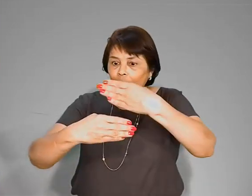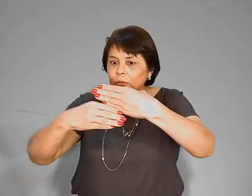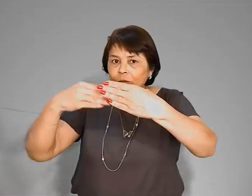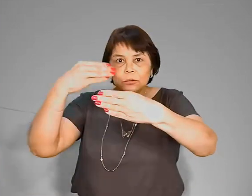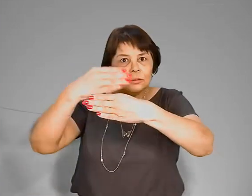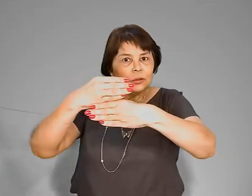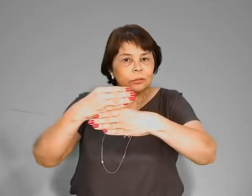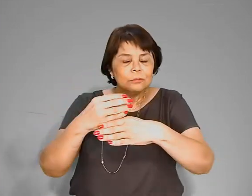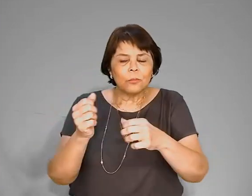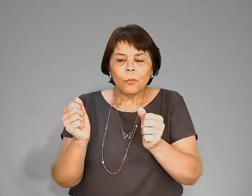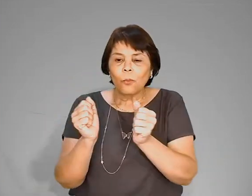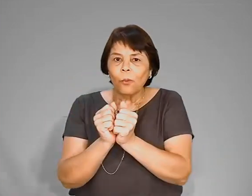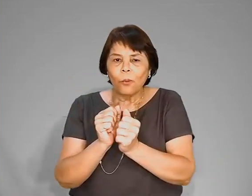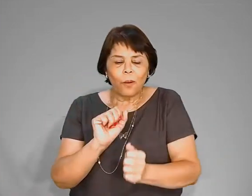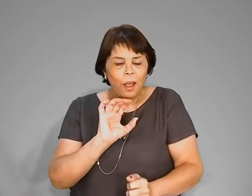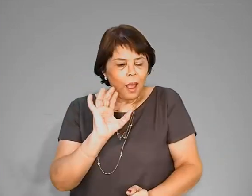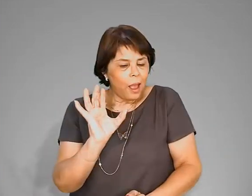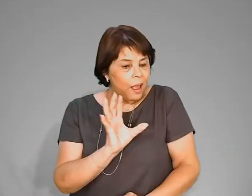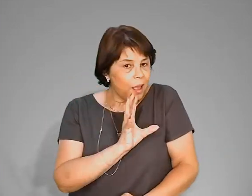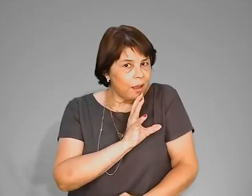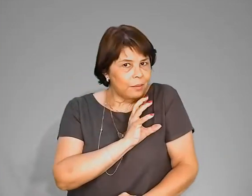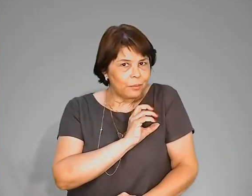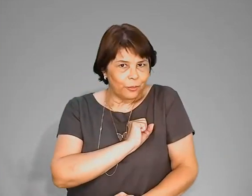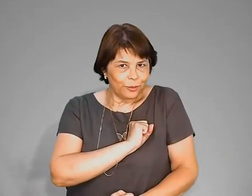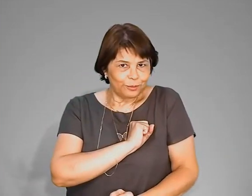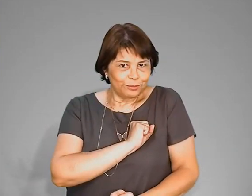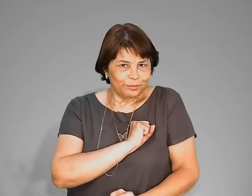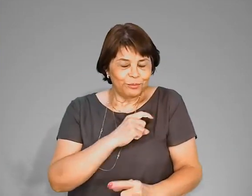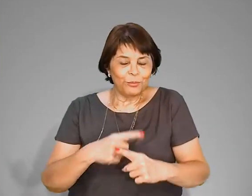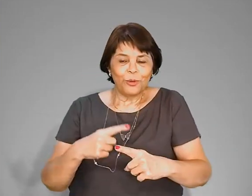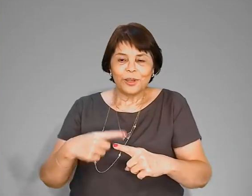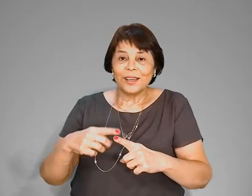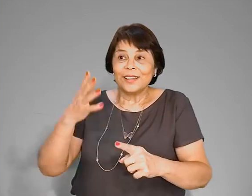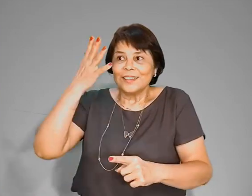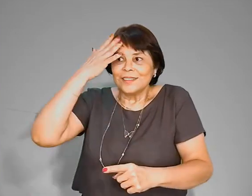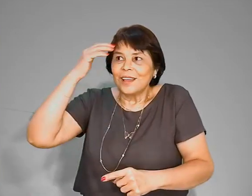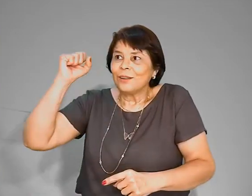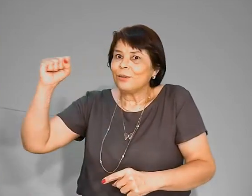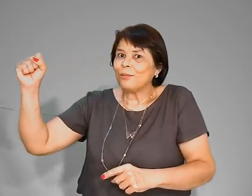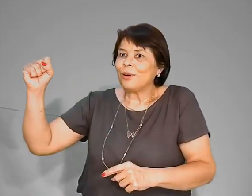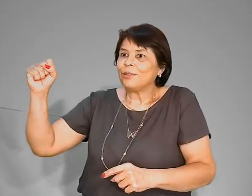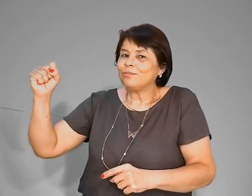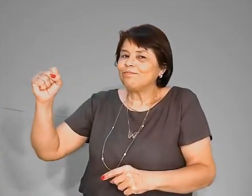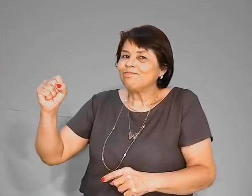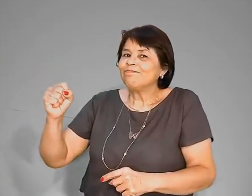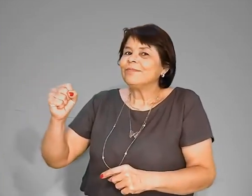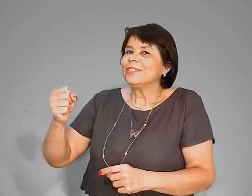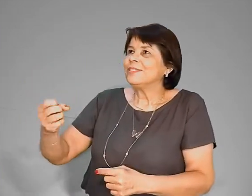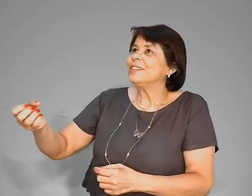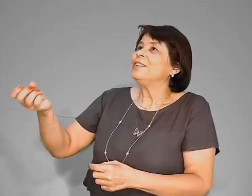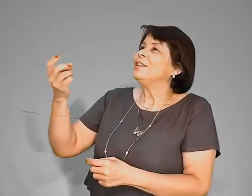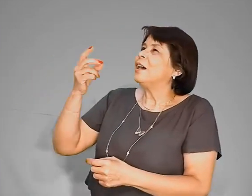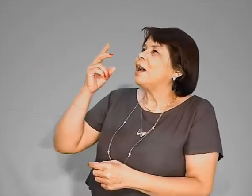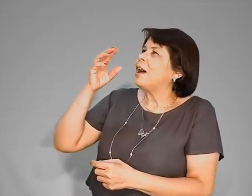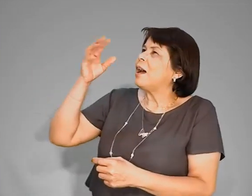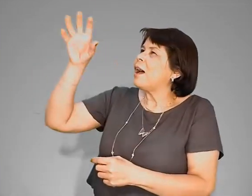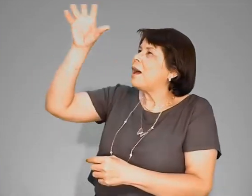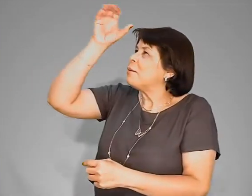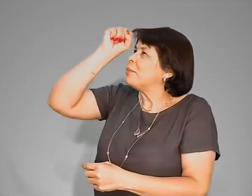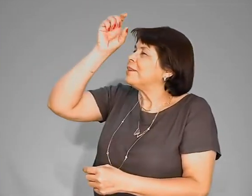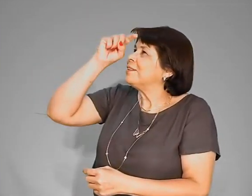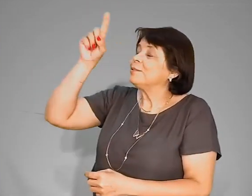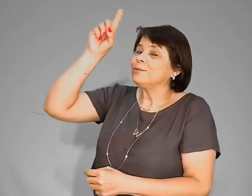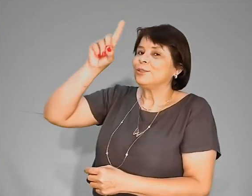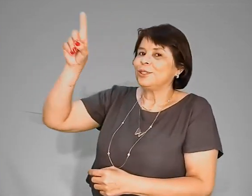grande sábio, Salomão, instruído pelo seu Deus. Foi assim que Salomão edificou o